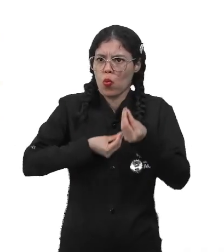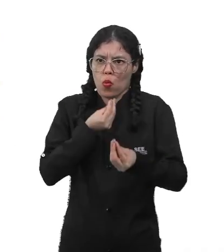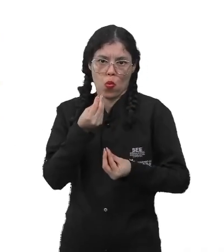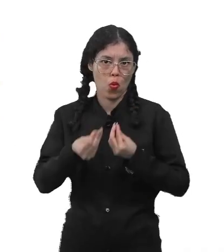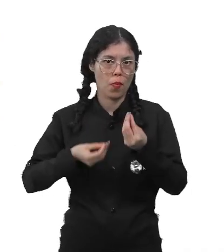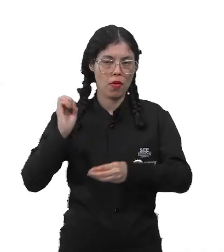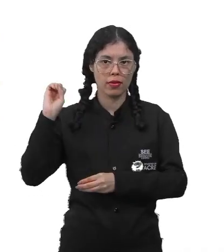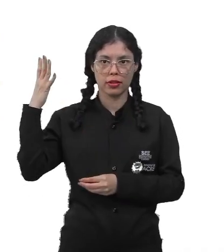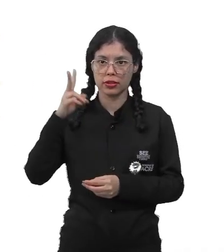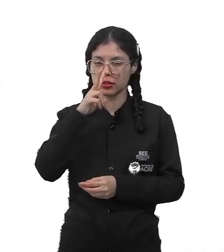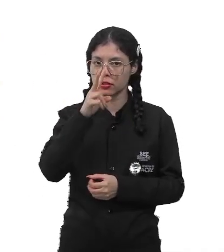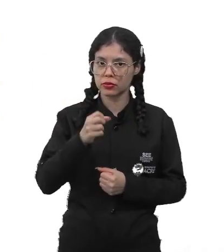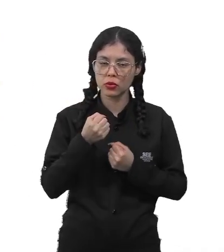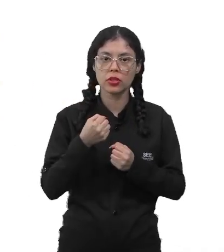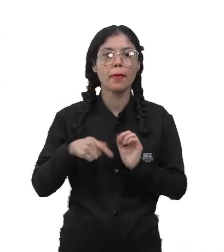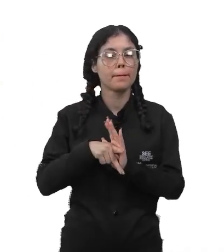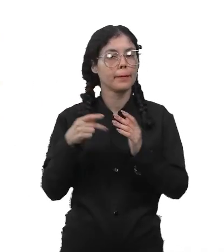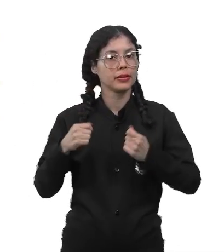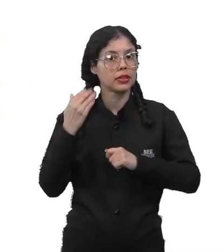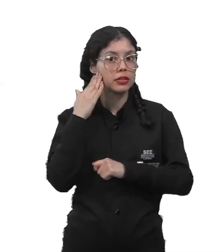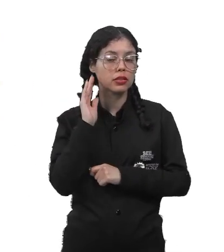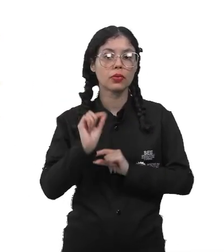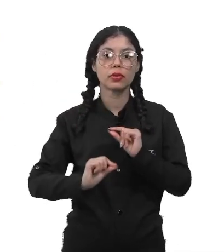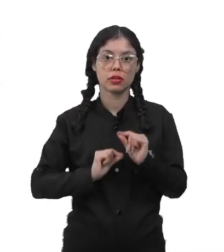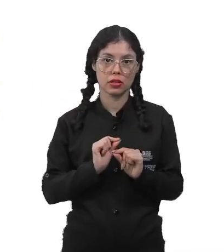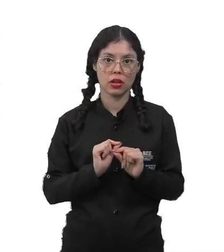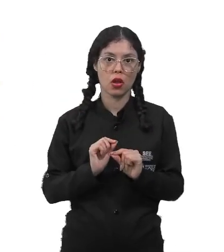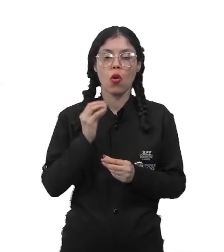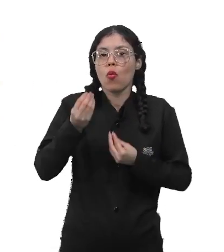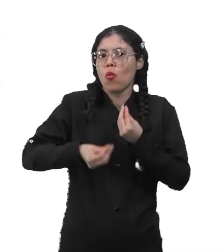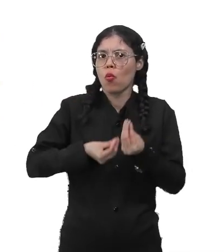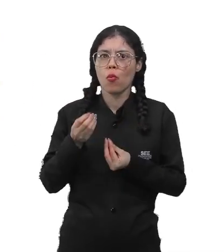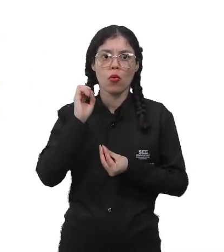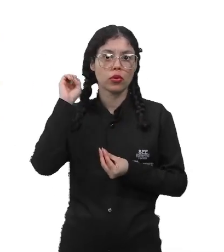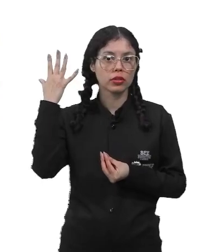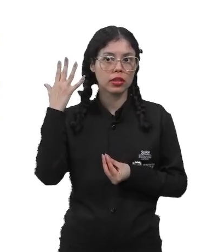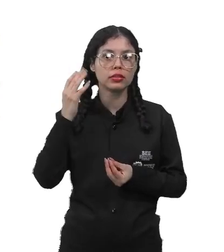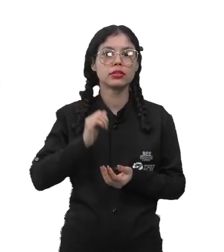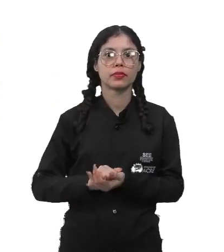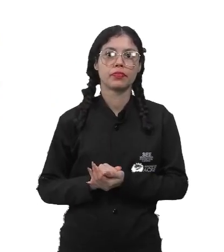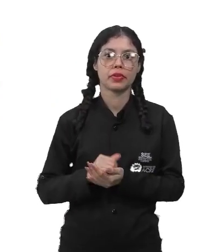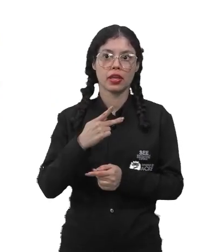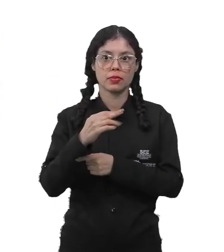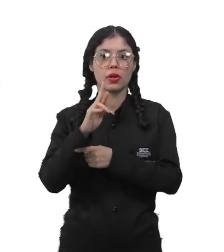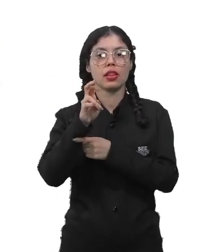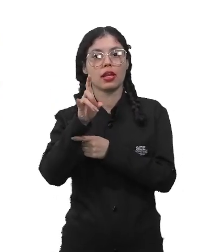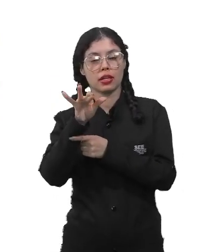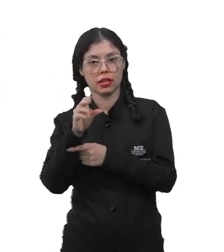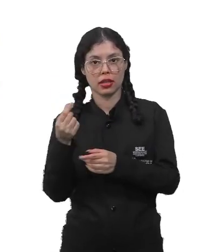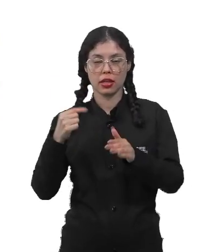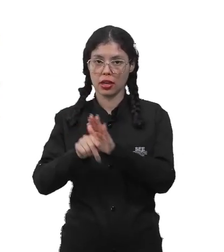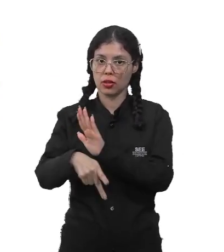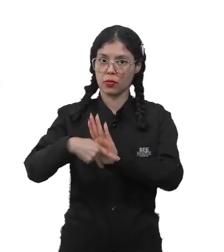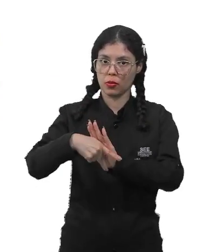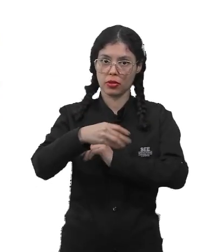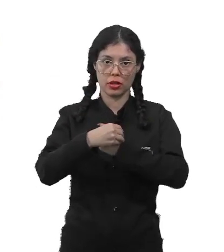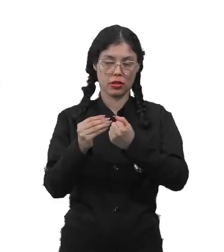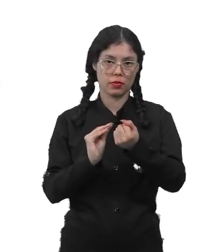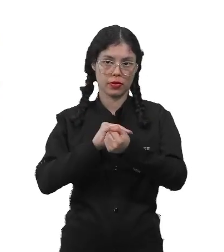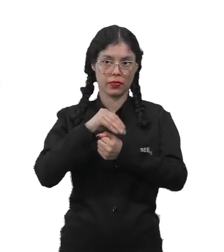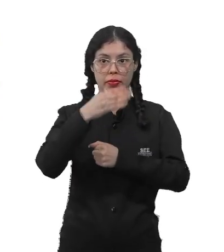acontecem essas forças, você também precisa entender como acontecem as polaridades dentro das